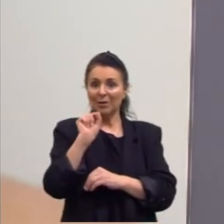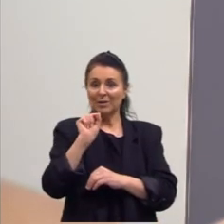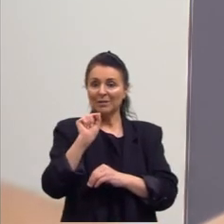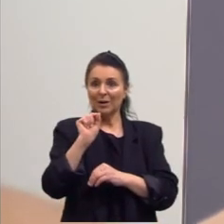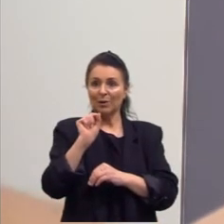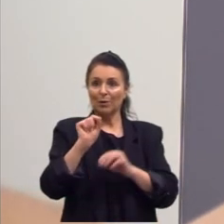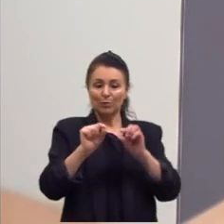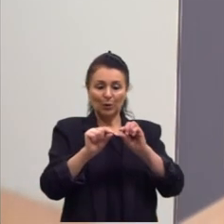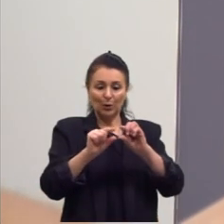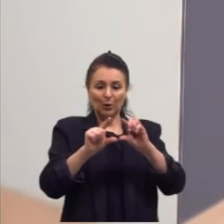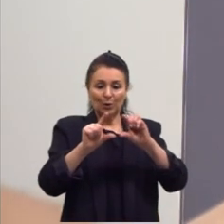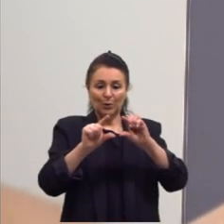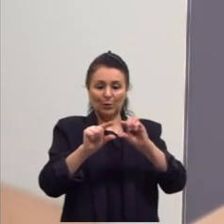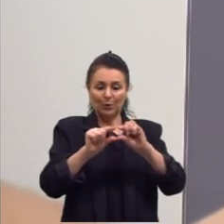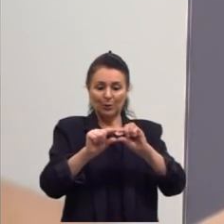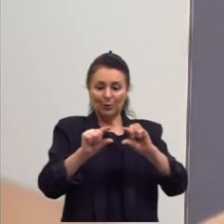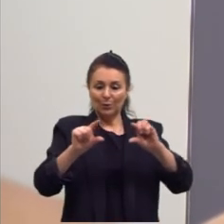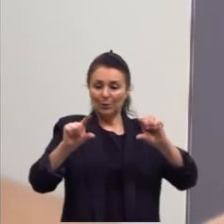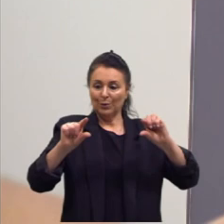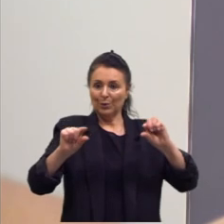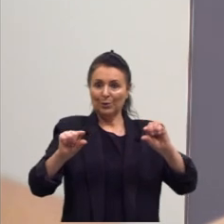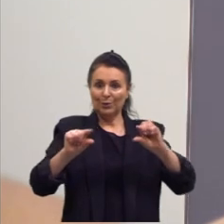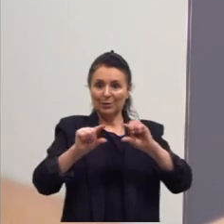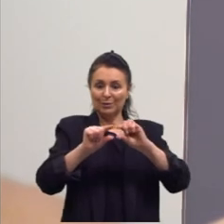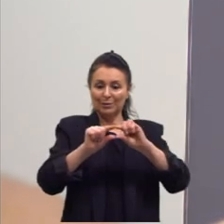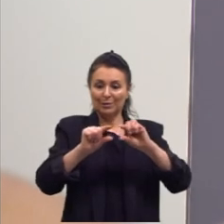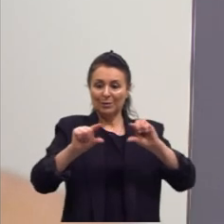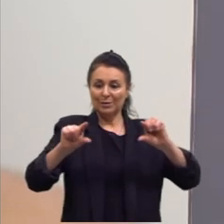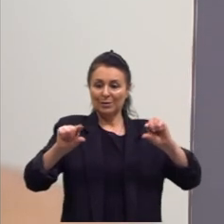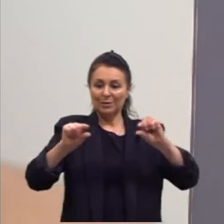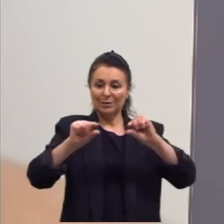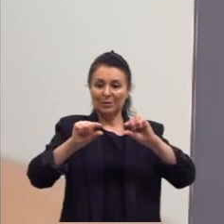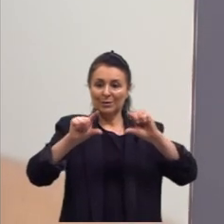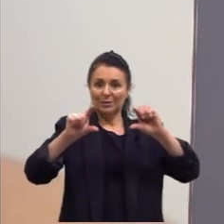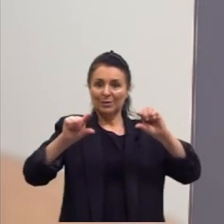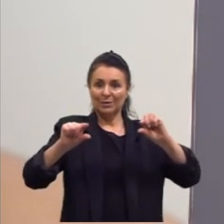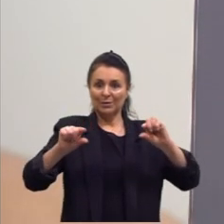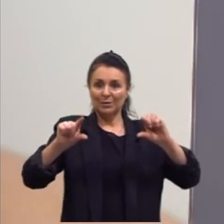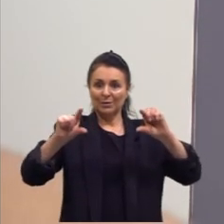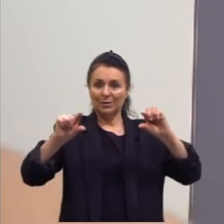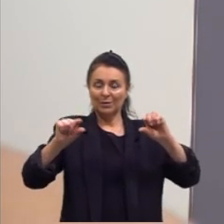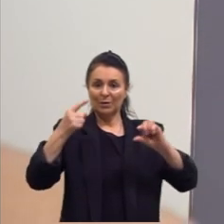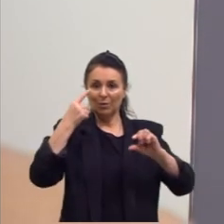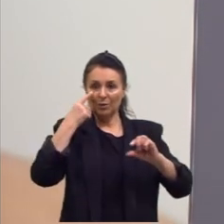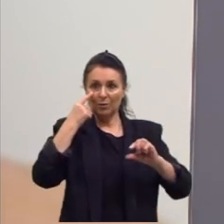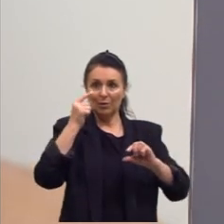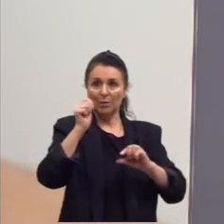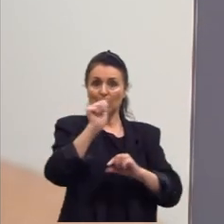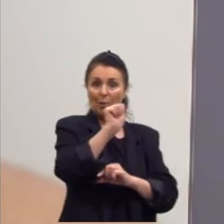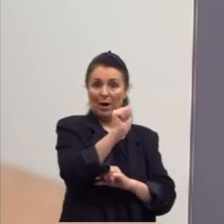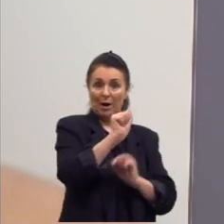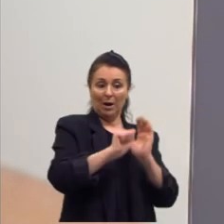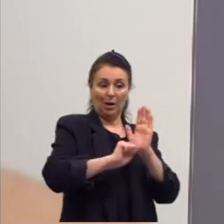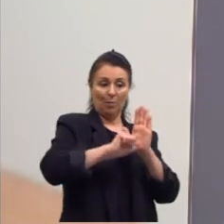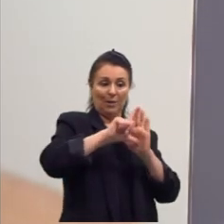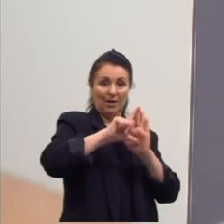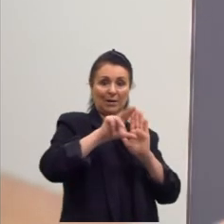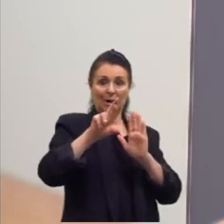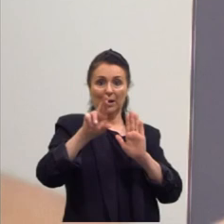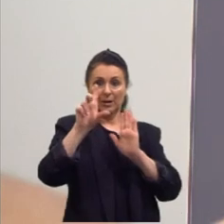com o fio ele ficou mais grosso ao mais fino e olha vejam que quando eu aumento a o r diminuir